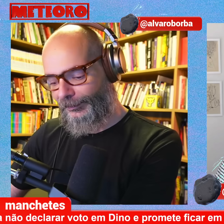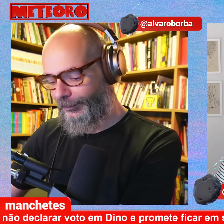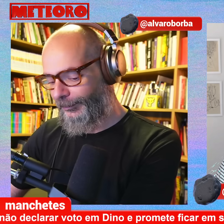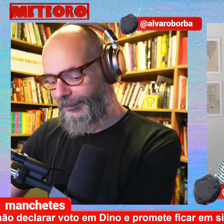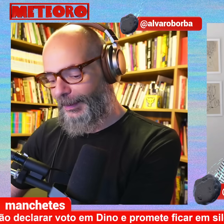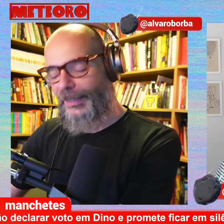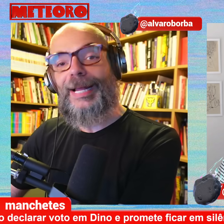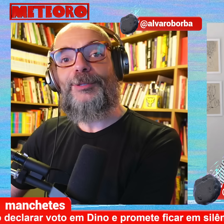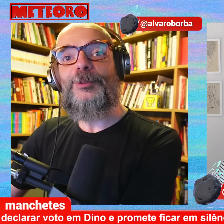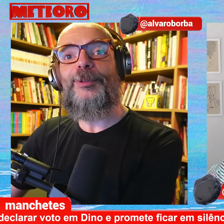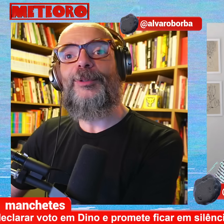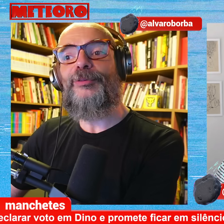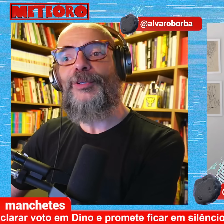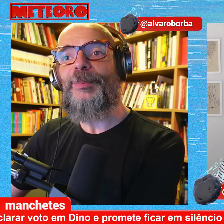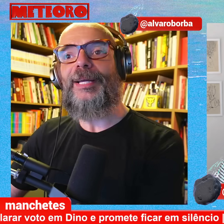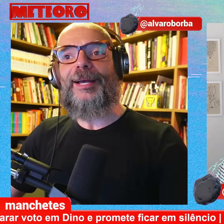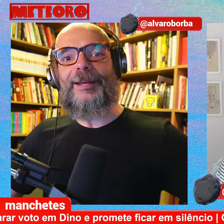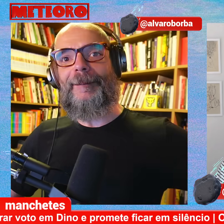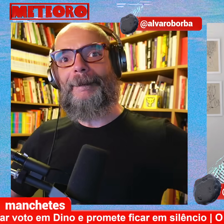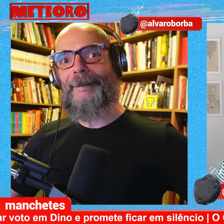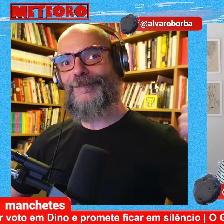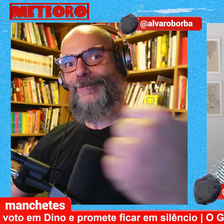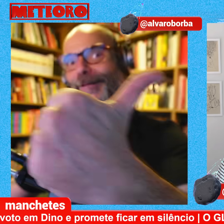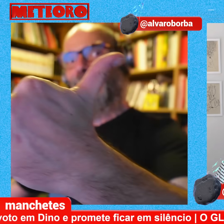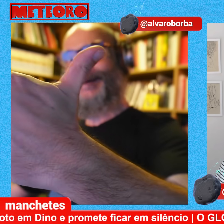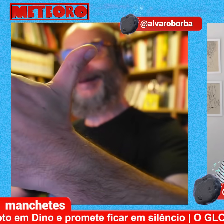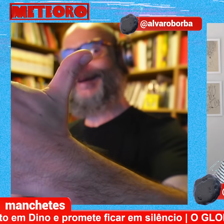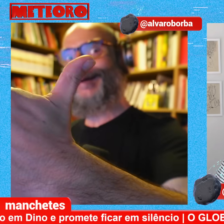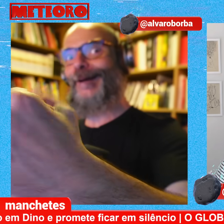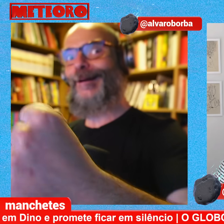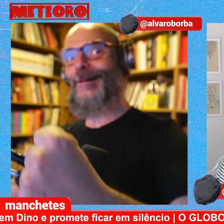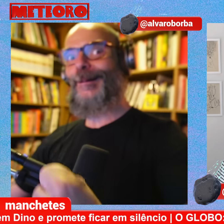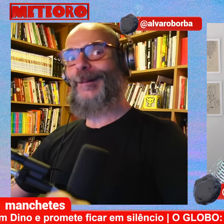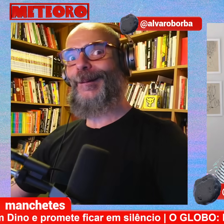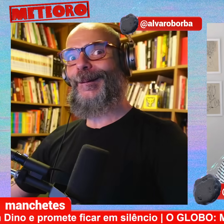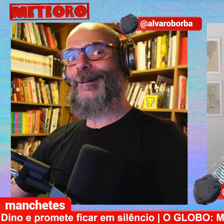Observatório obrigado filmica fui